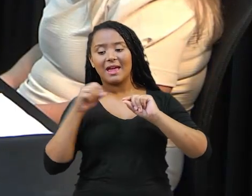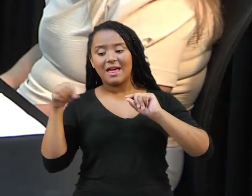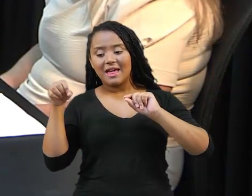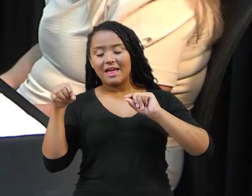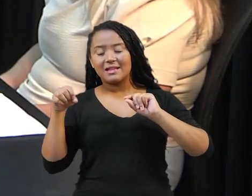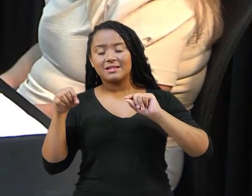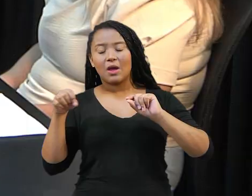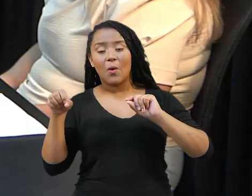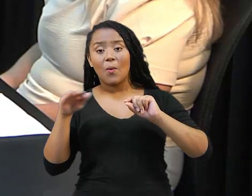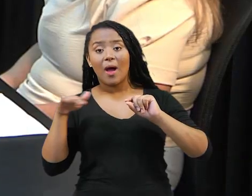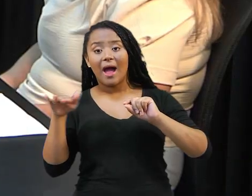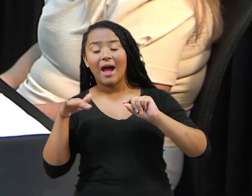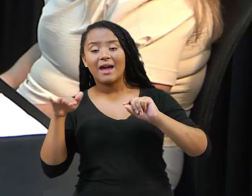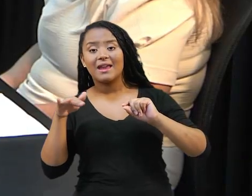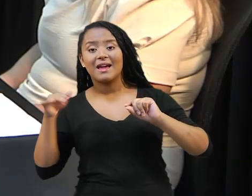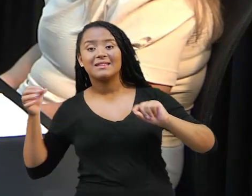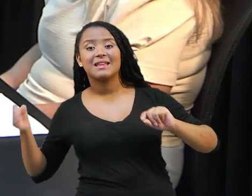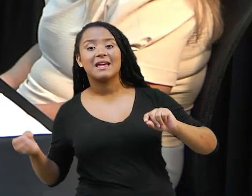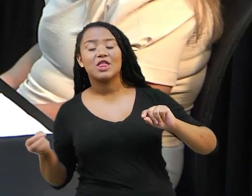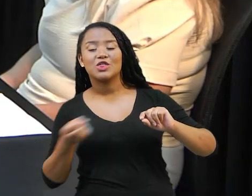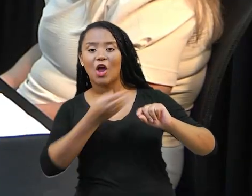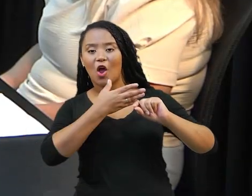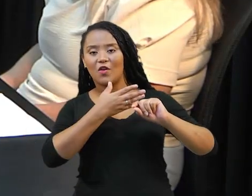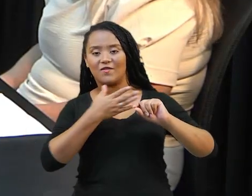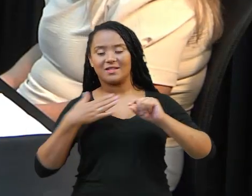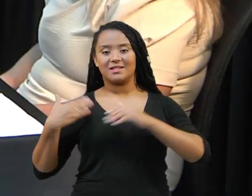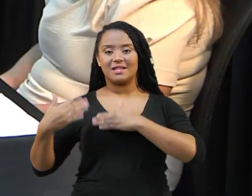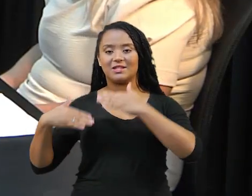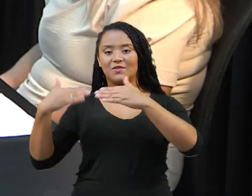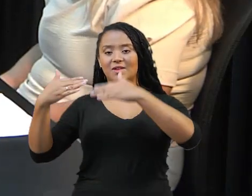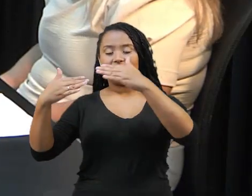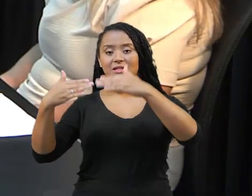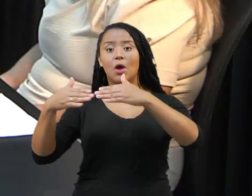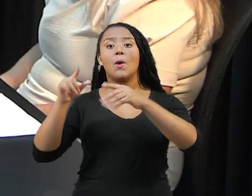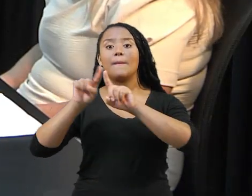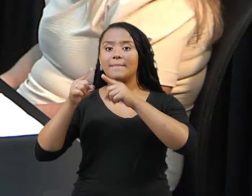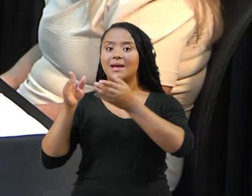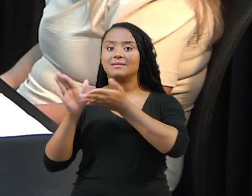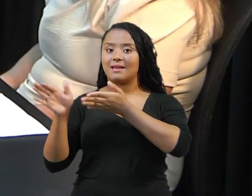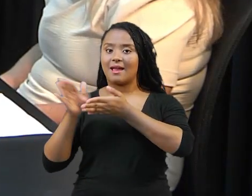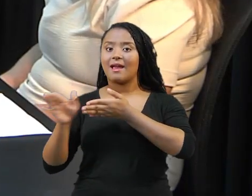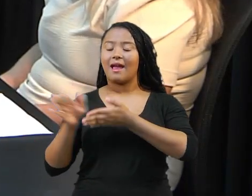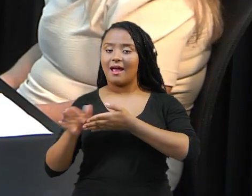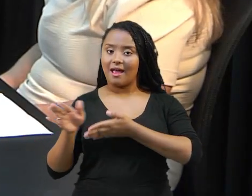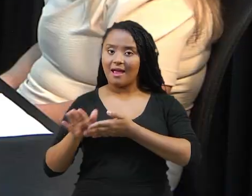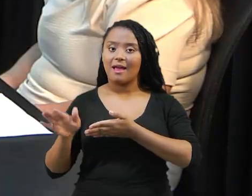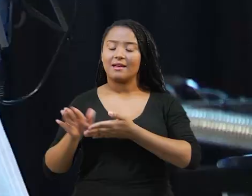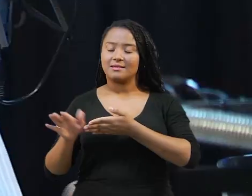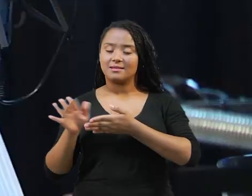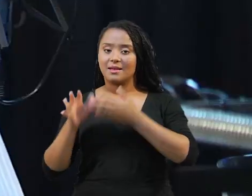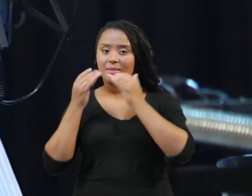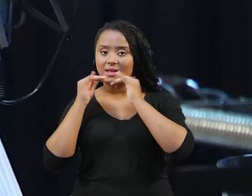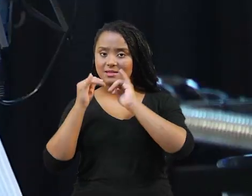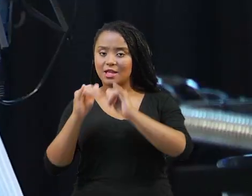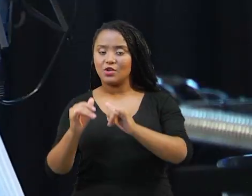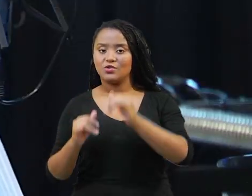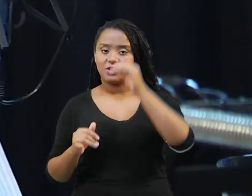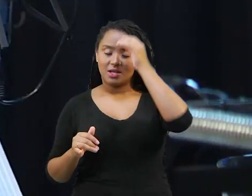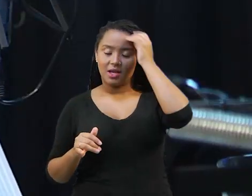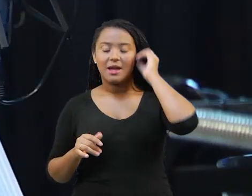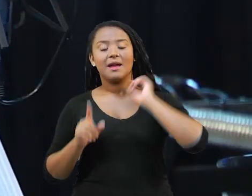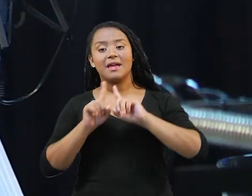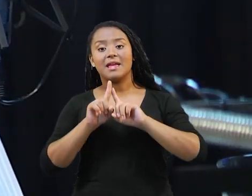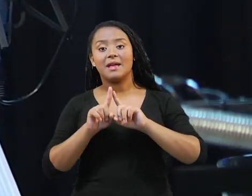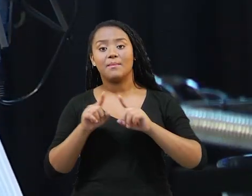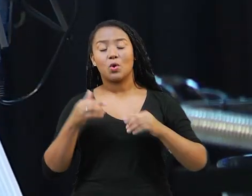são áreas mais recentes na nossa evolução e que gastam, apesar de ser mais importantes para nós, mas para o organismo a parte mais importante é a